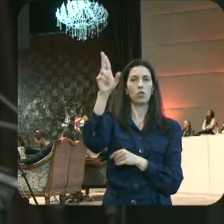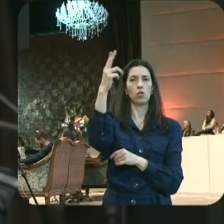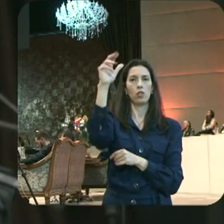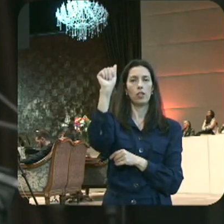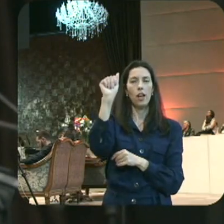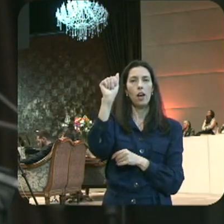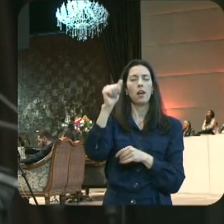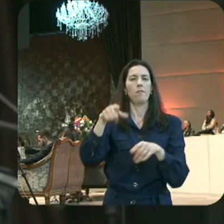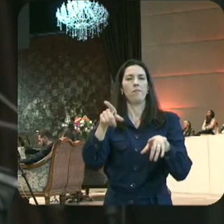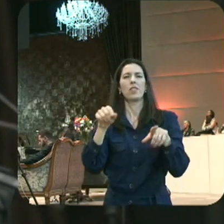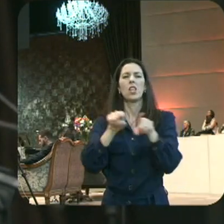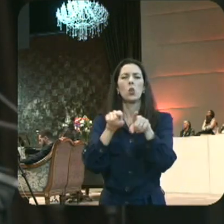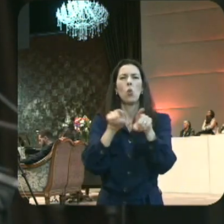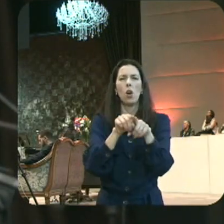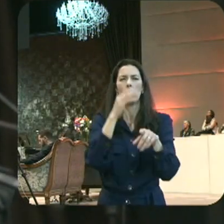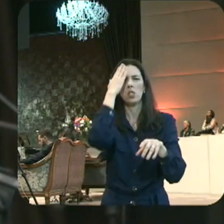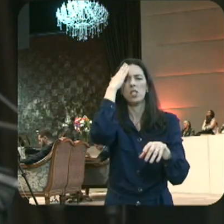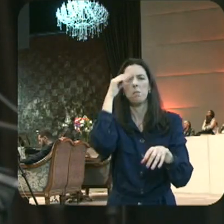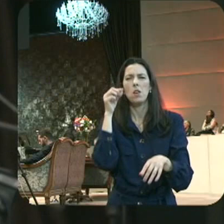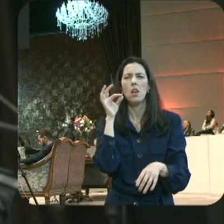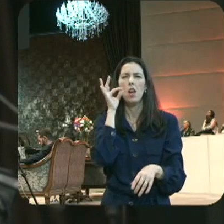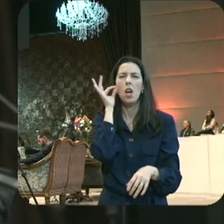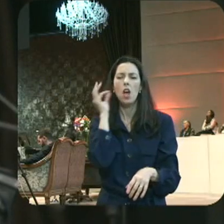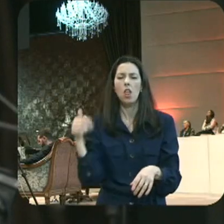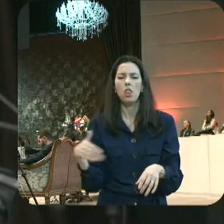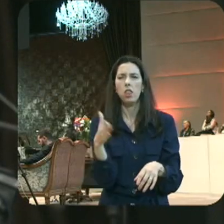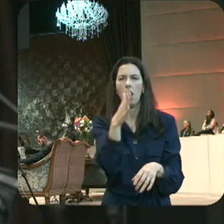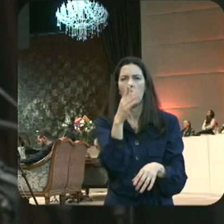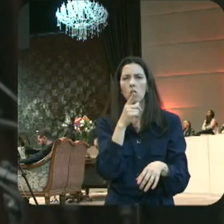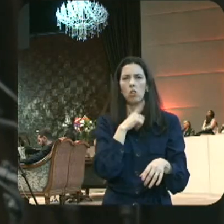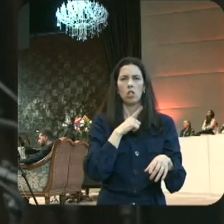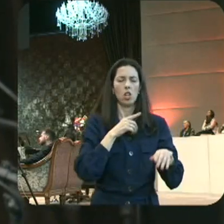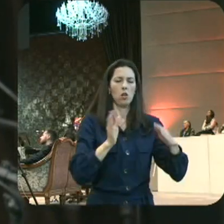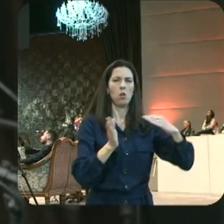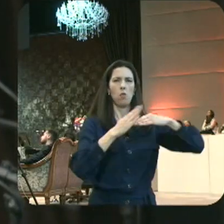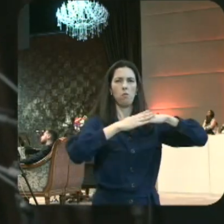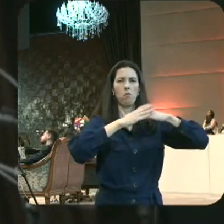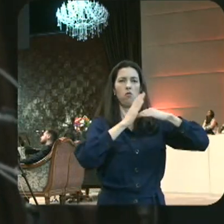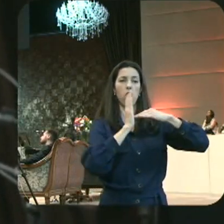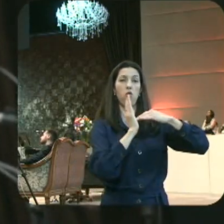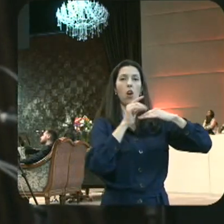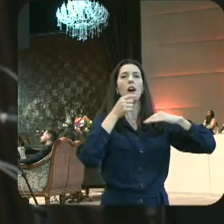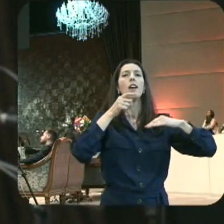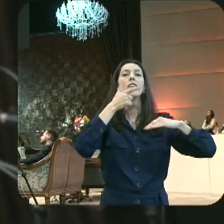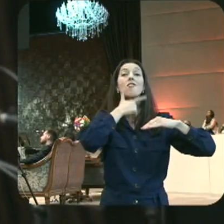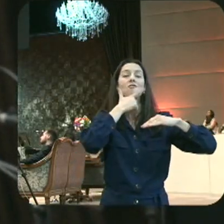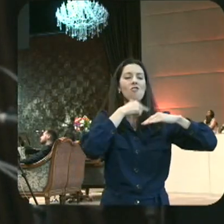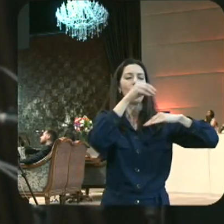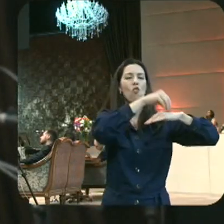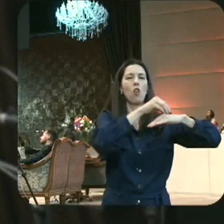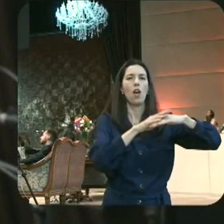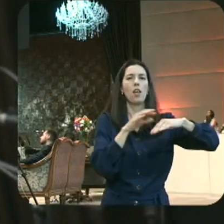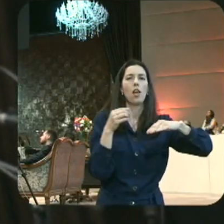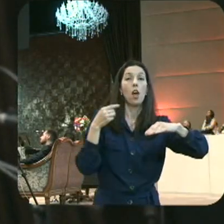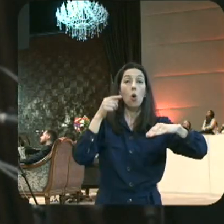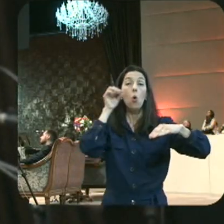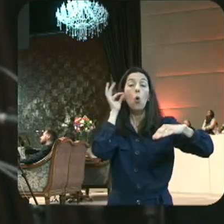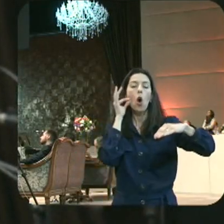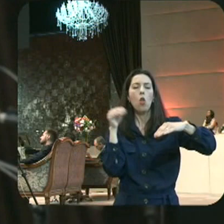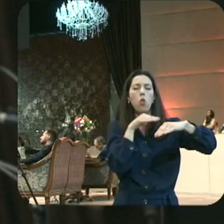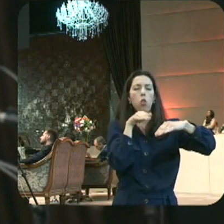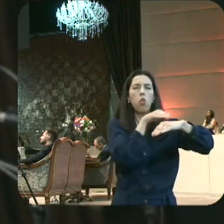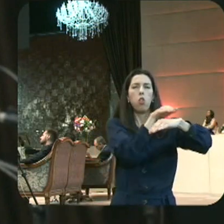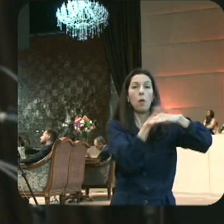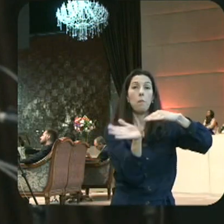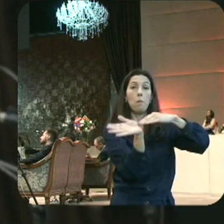escrevia, sabia que aquilo que pertence a Deus e a gente segura na mão da